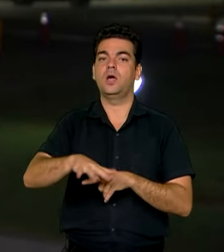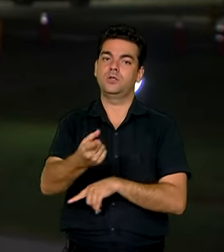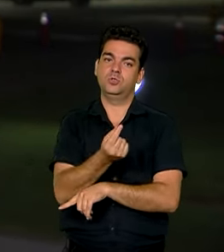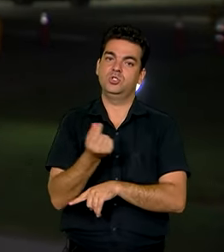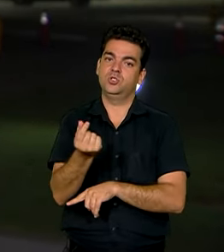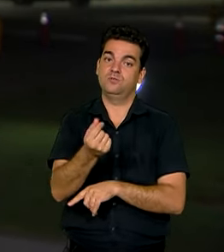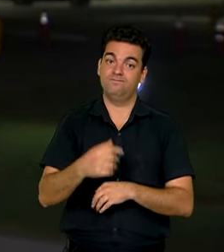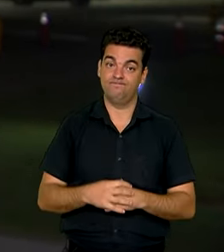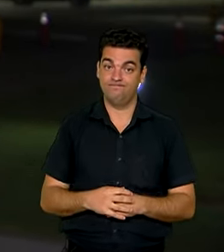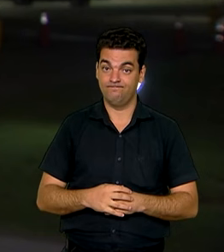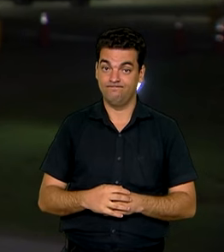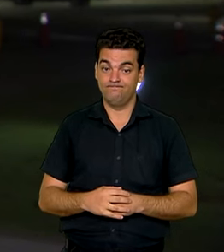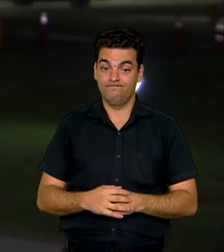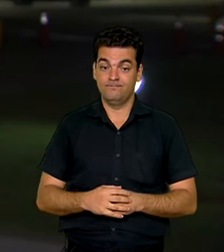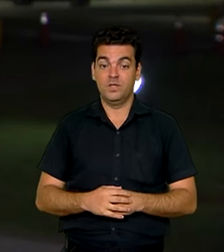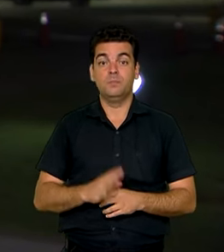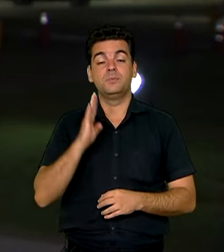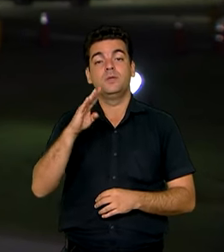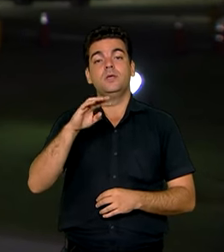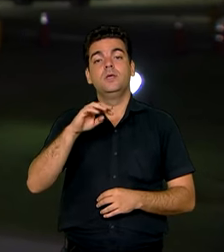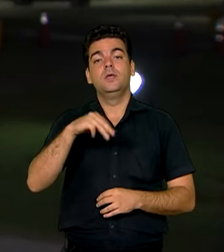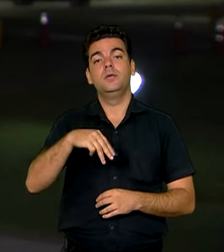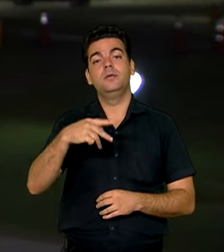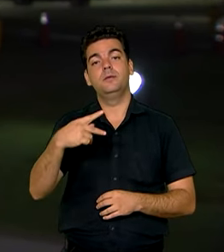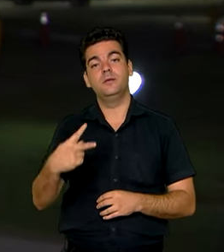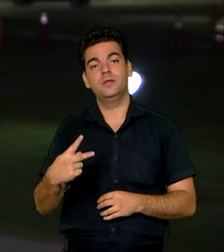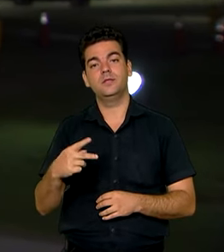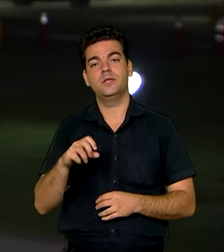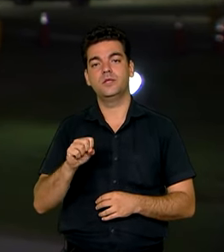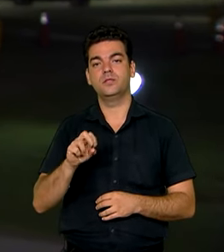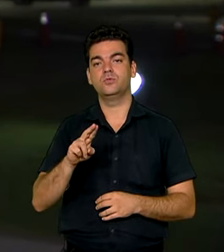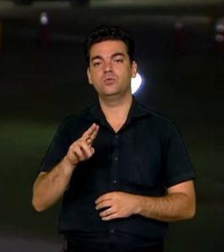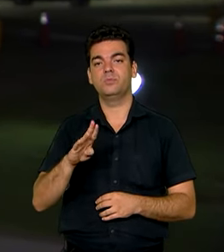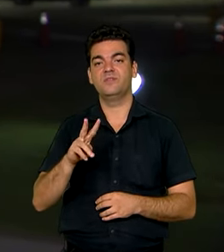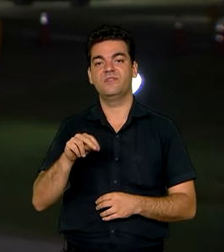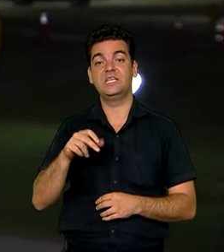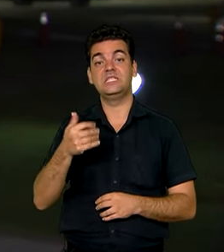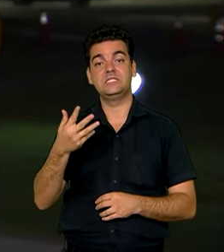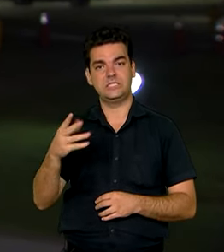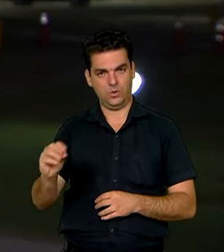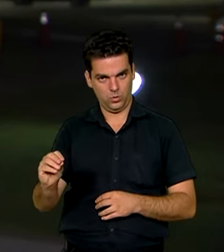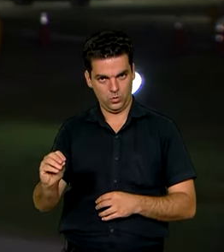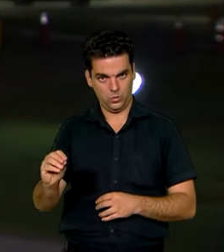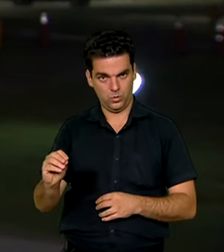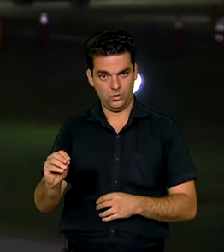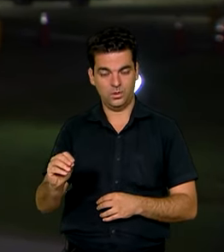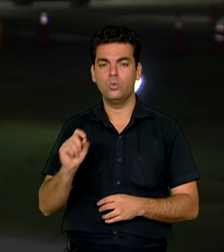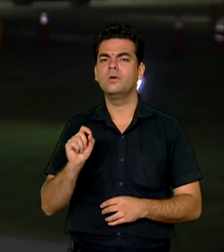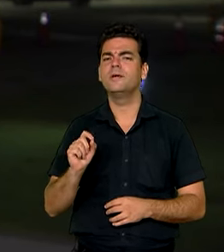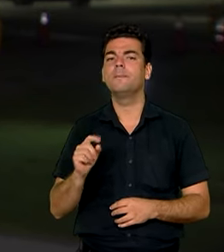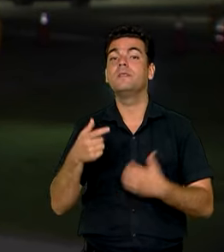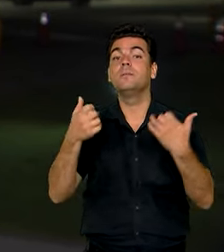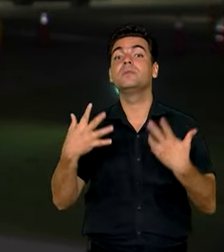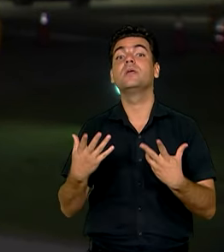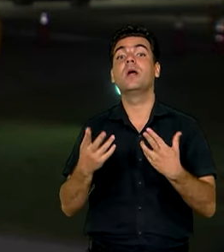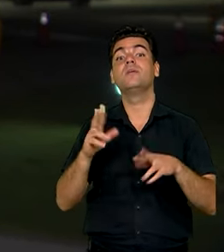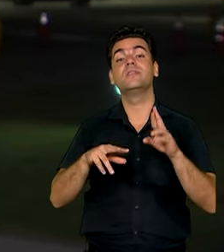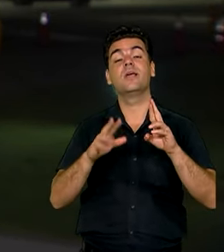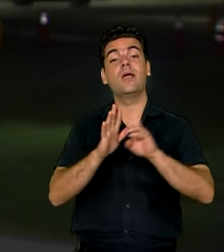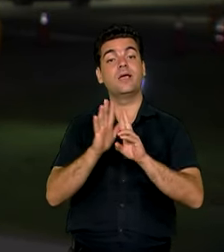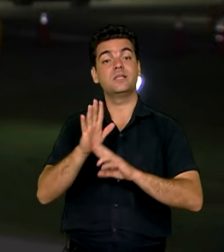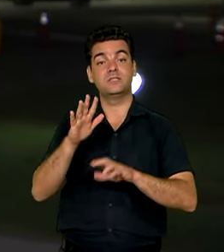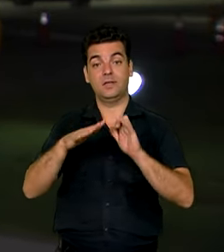econômica. Entre elas, a MP da subvenção, a medida provisória 1185, que define regras para